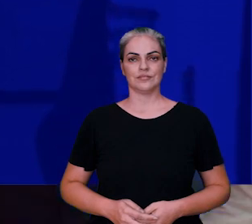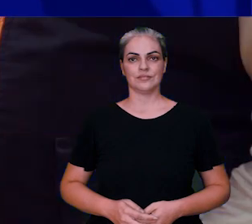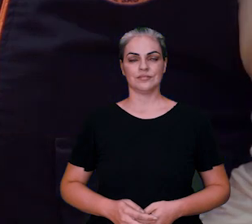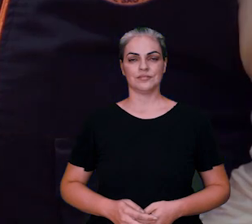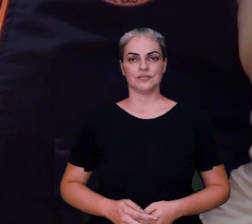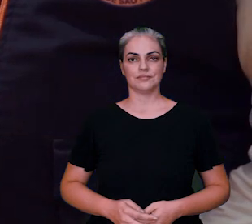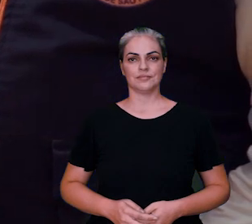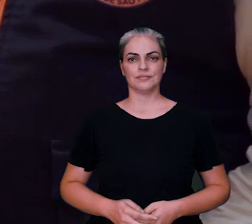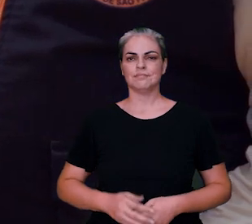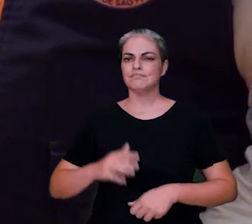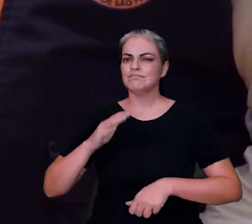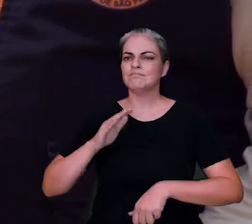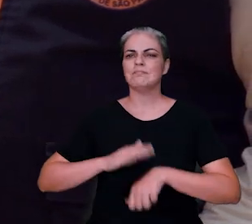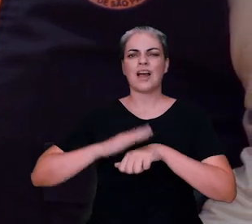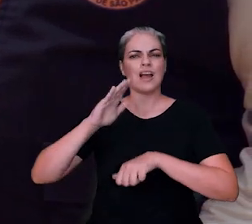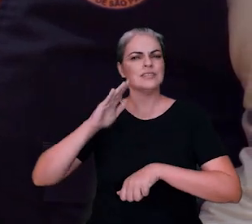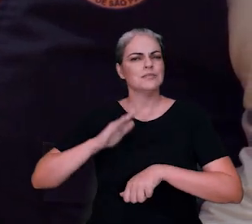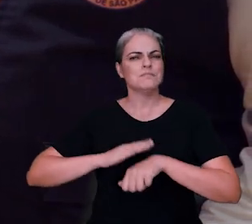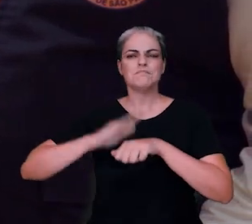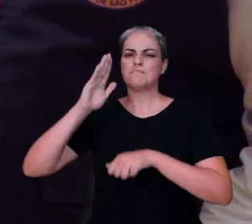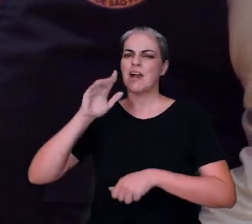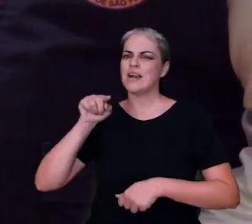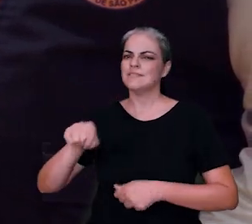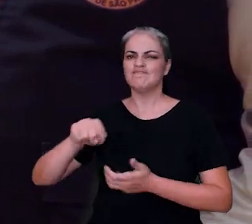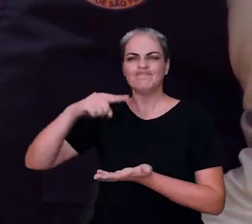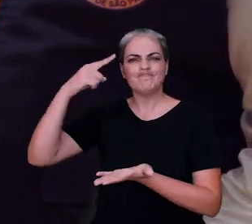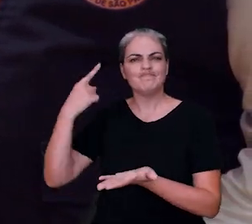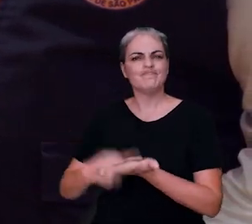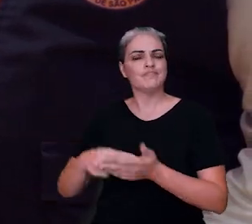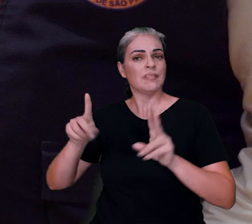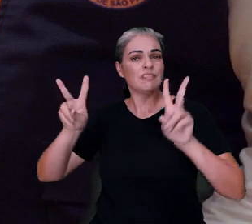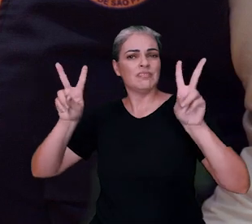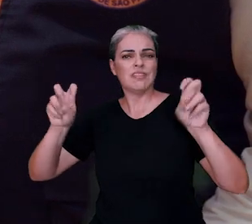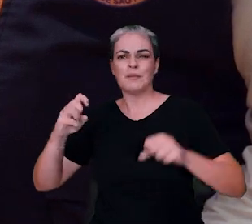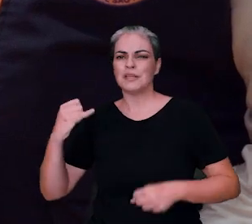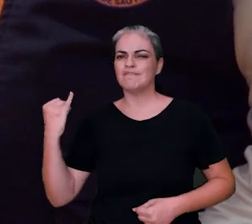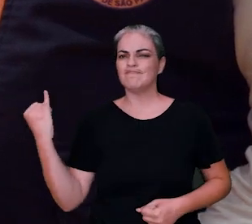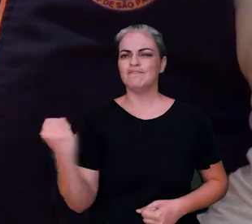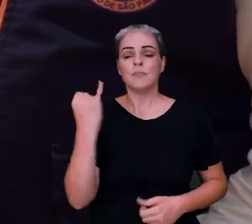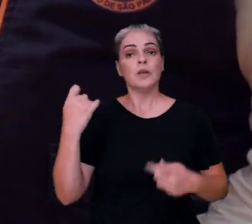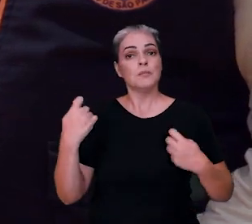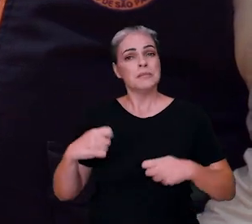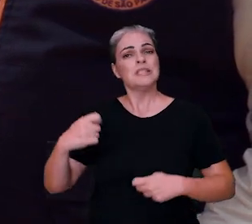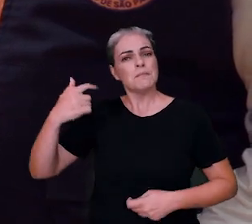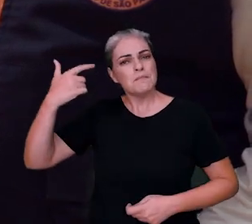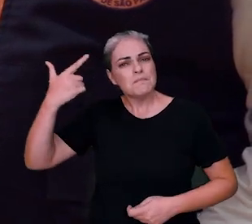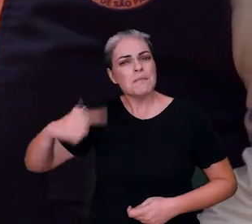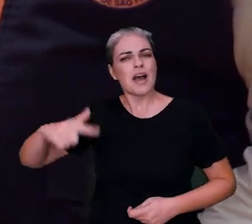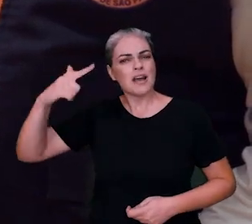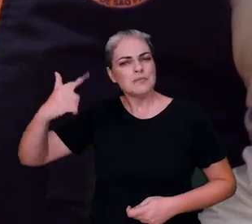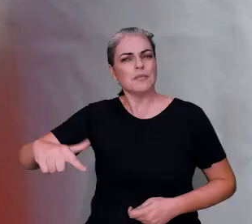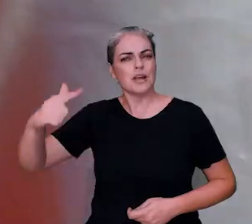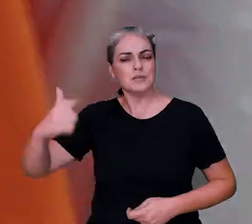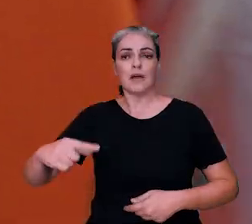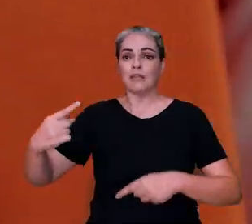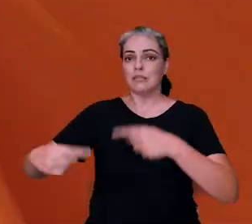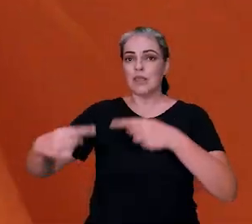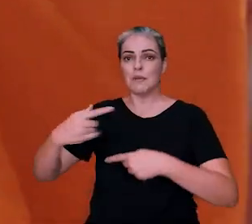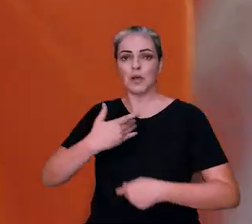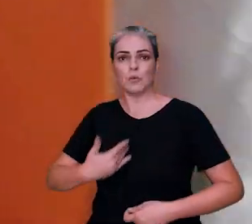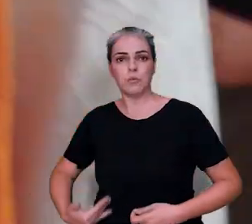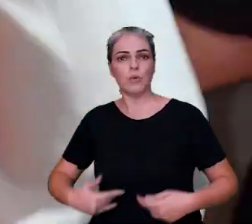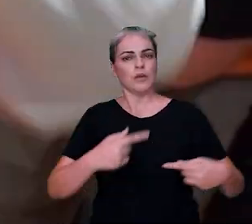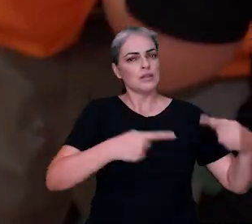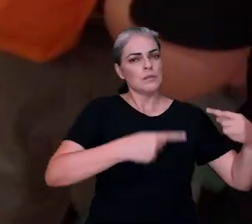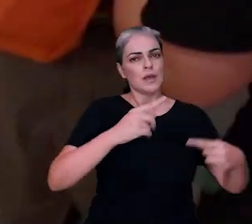Cada vez mais, essa agenda, essa pauta, esse tema, ele deve ser recorrente no debate público e privado, que